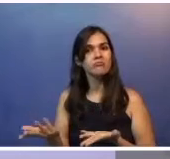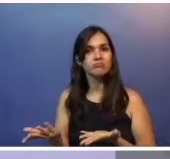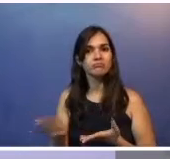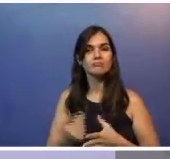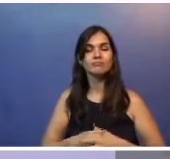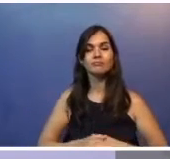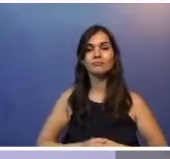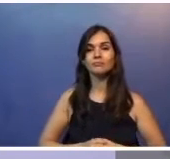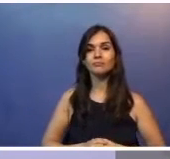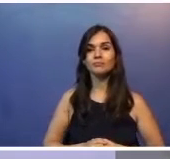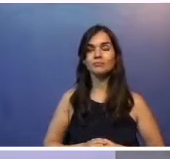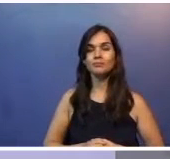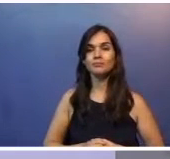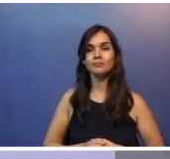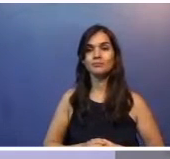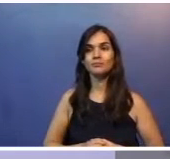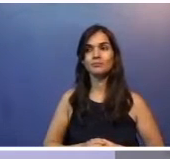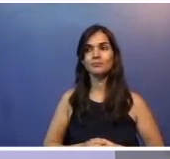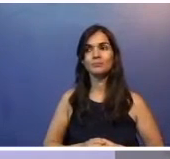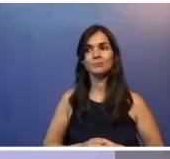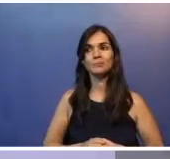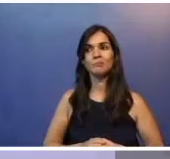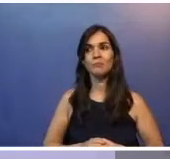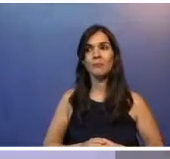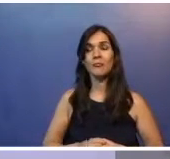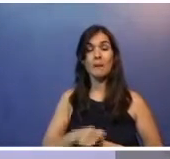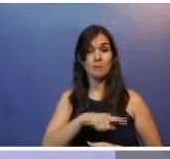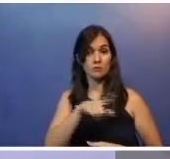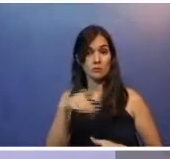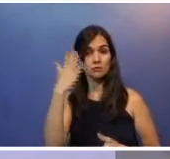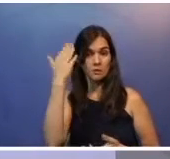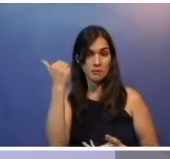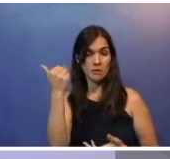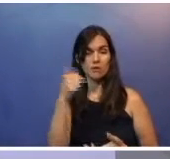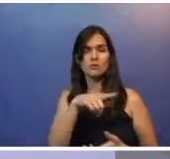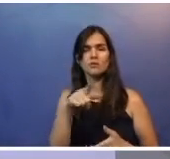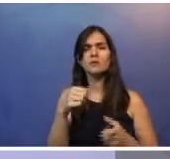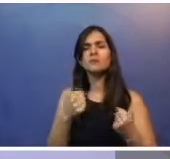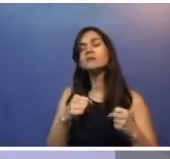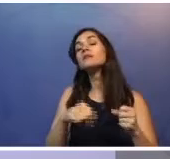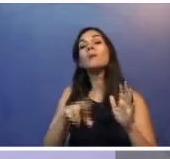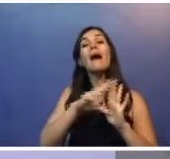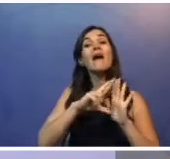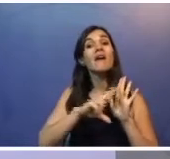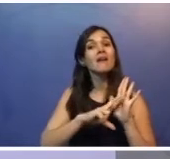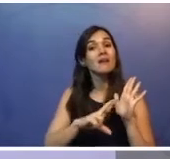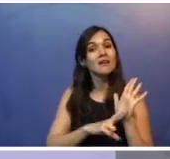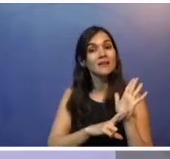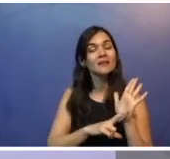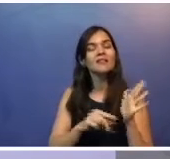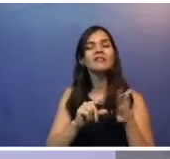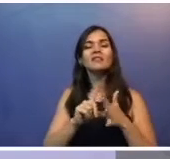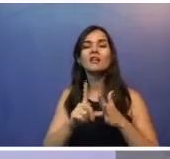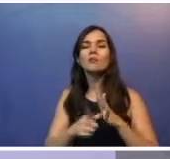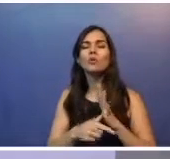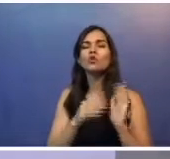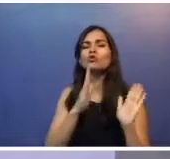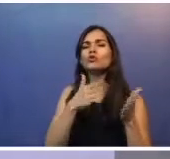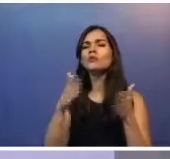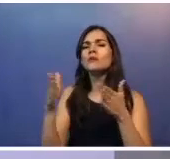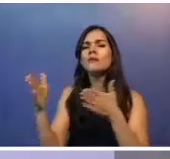maiores é igual iguais a mediana para sua determinação utiliza-se a seguinte regra depois de ordenada